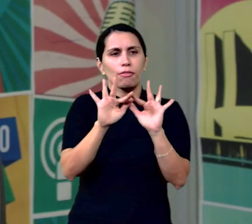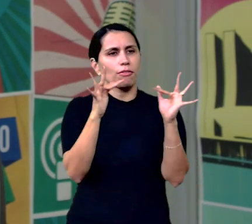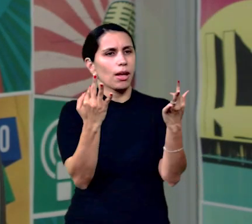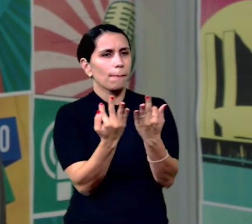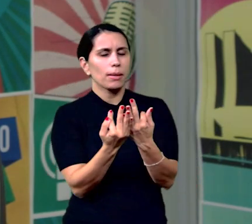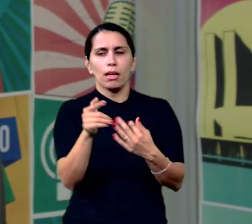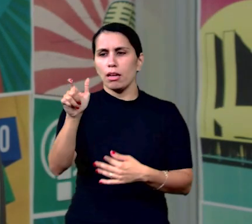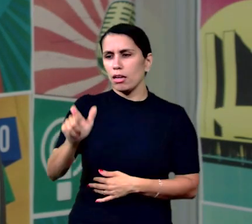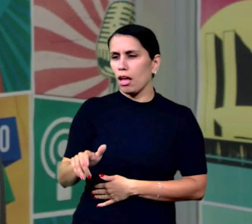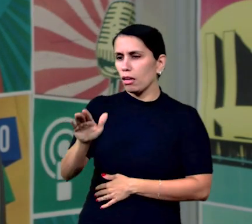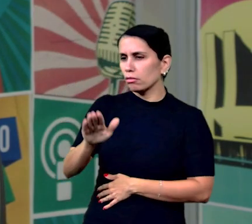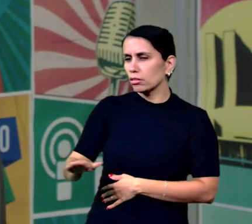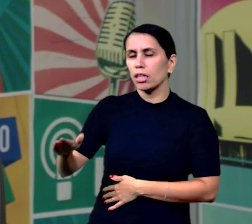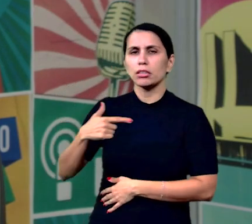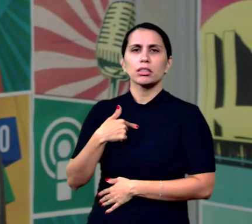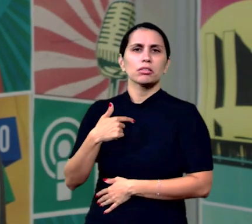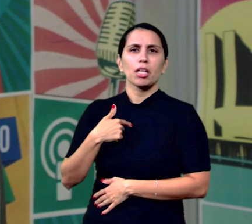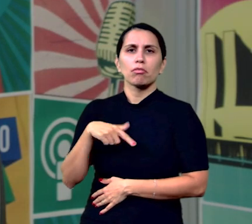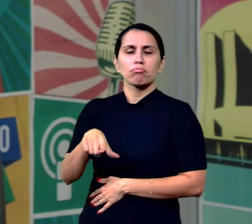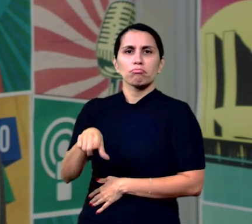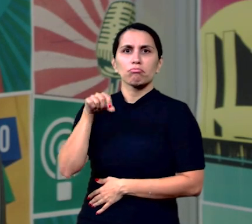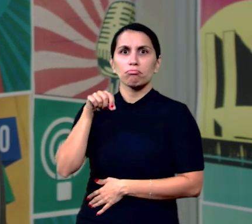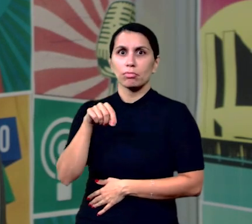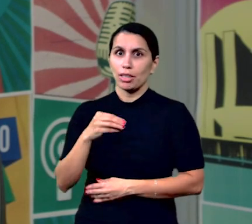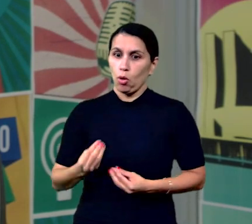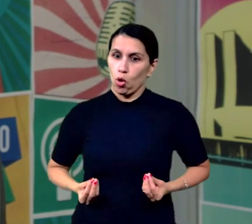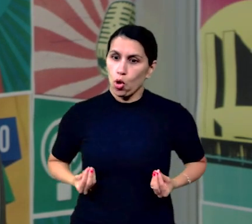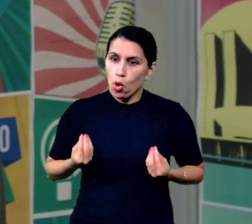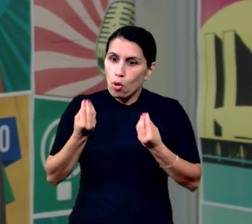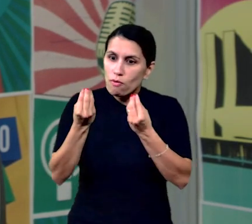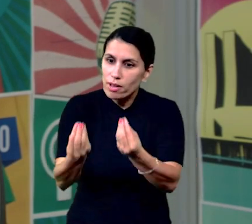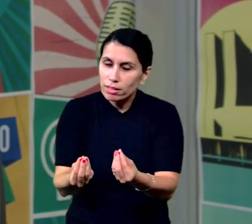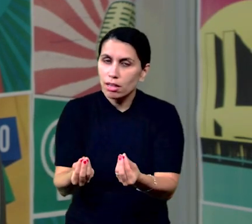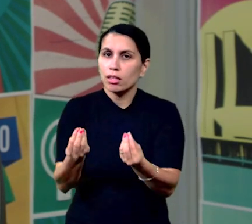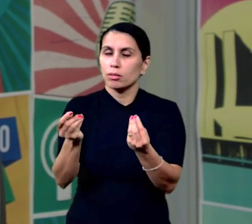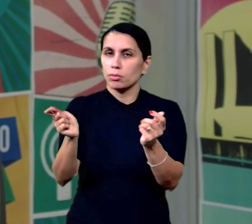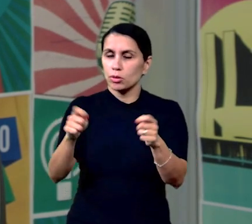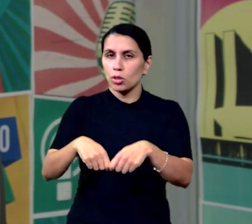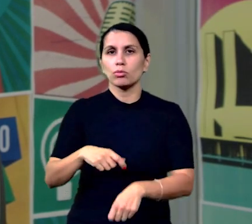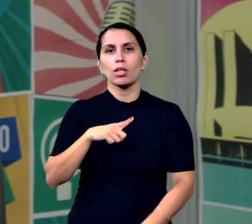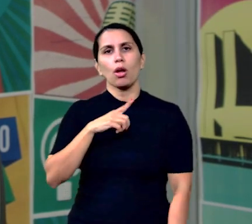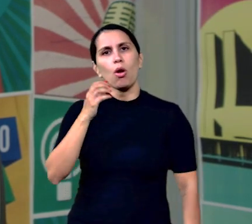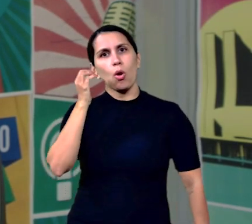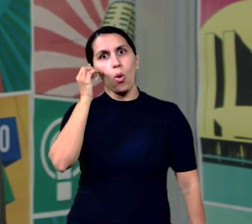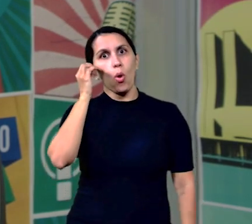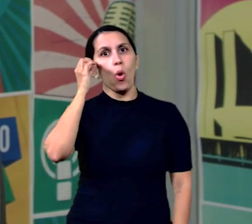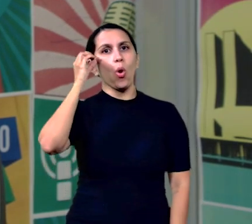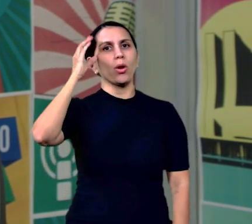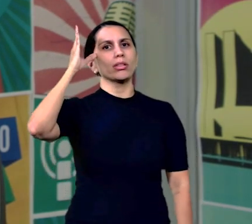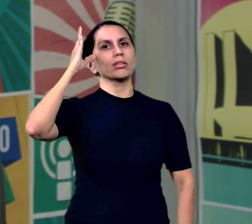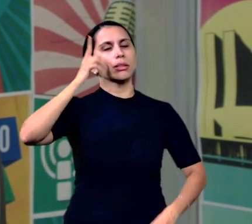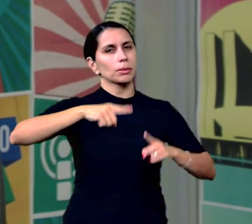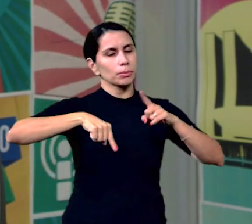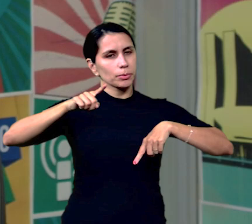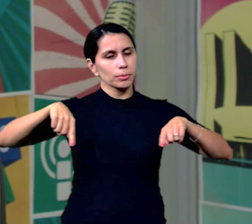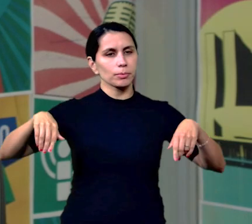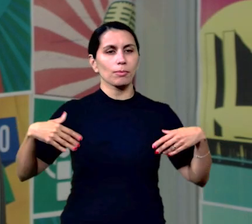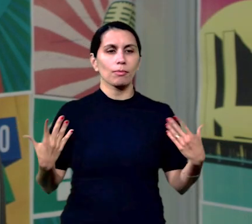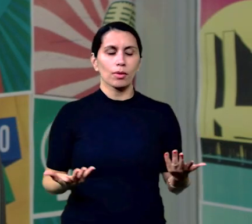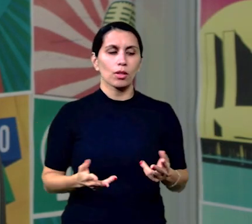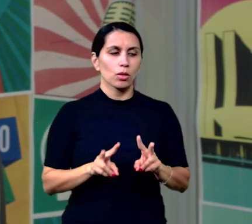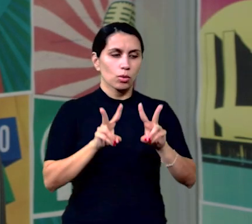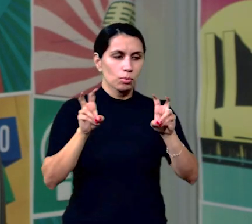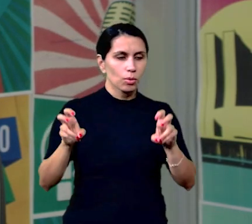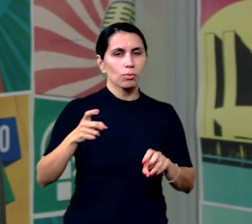familiar, né, e ele tem que ser ofertado de modo a garantir o conhecimento dessa matriz plural e diversa. Então, é